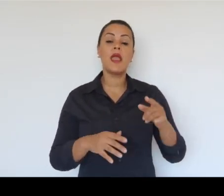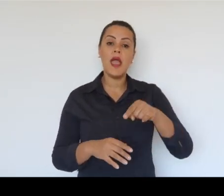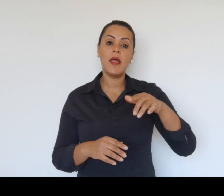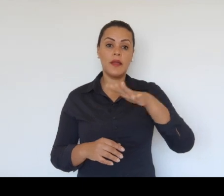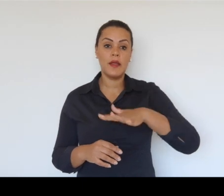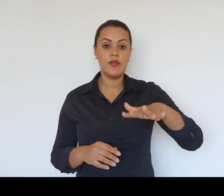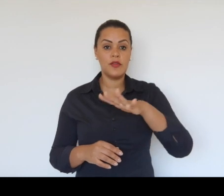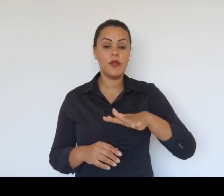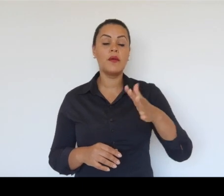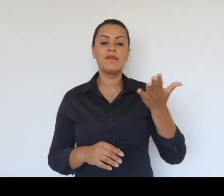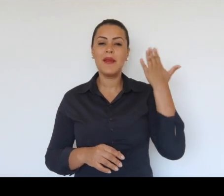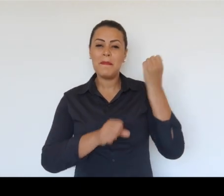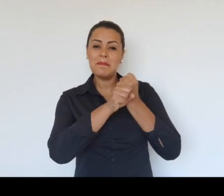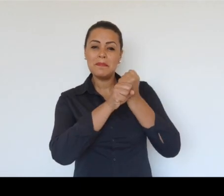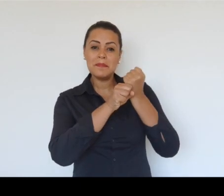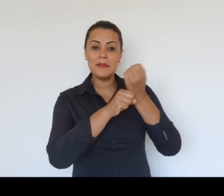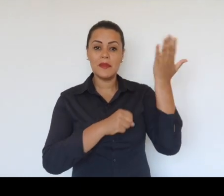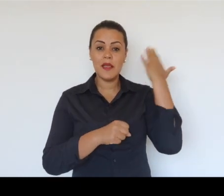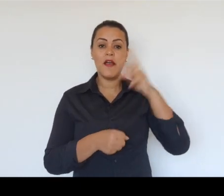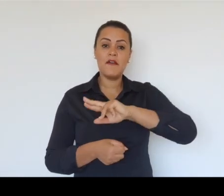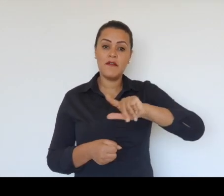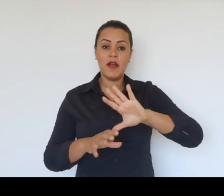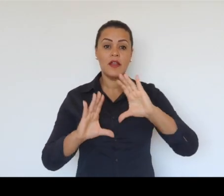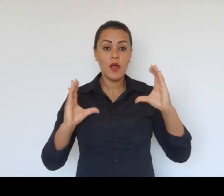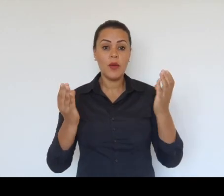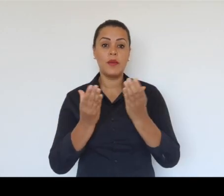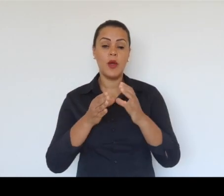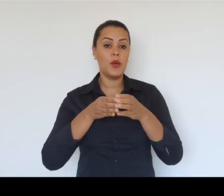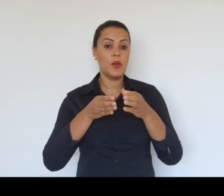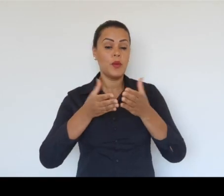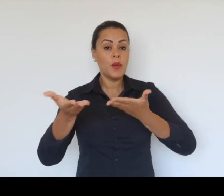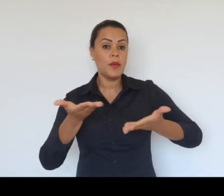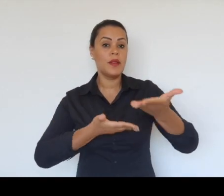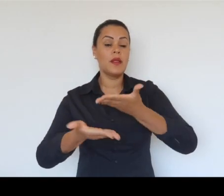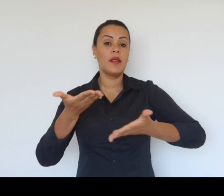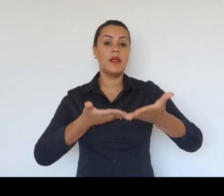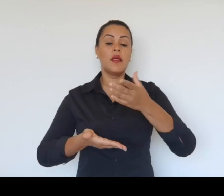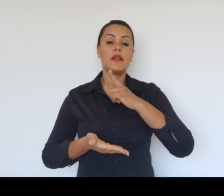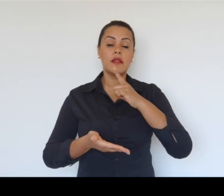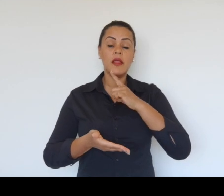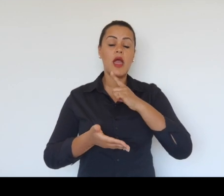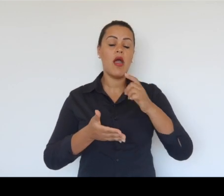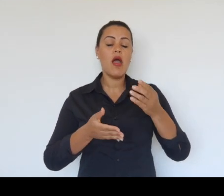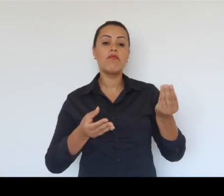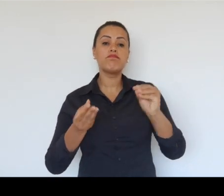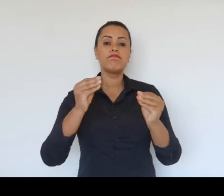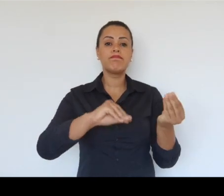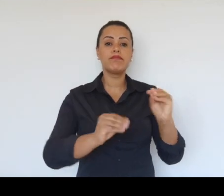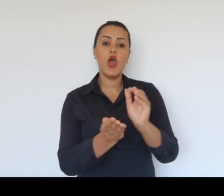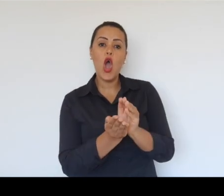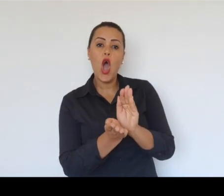Era em uma região como esta que há milhares de anos, várias comunidades e grupos compartilharam o hábito de erguer edificações